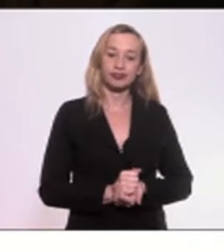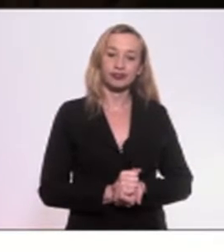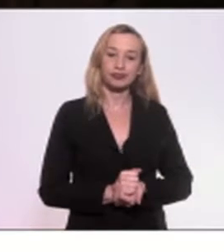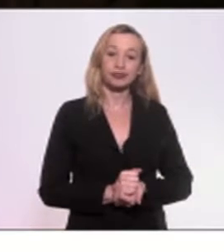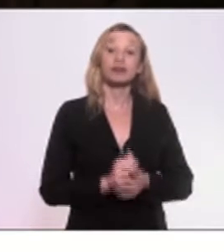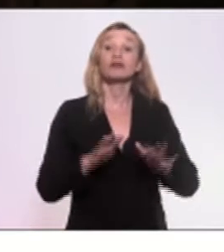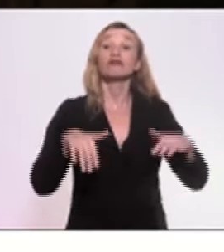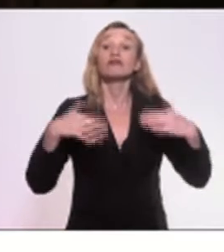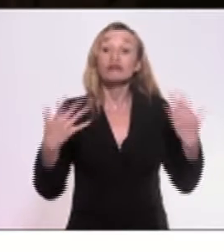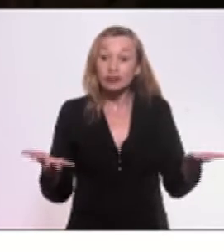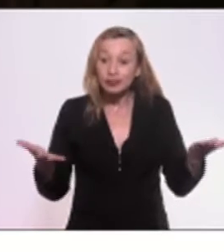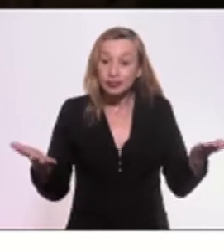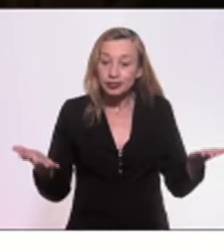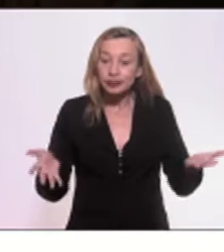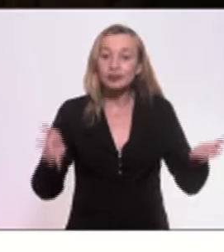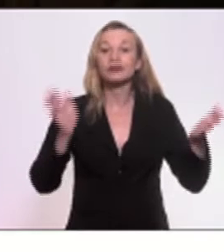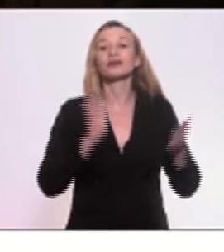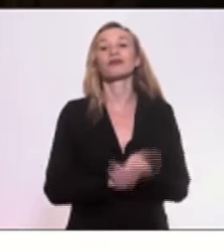quando,